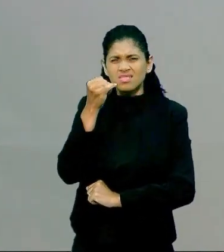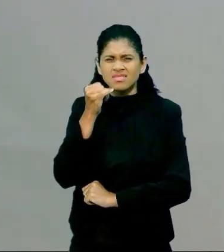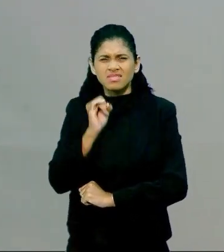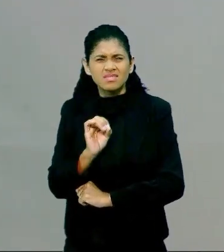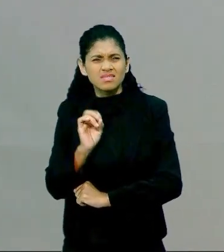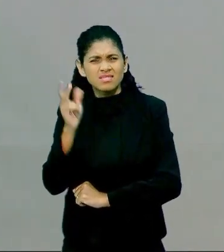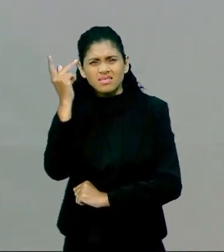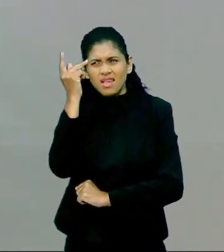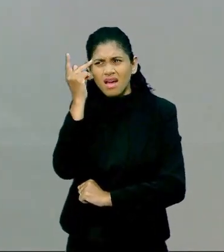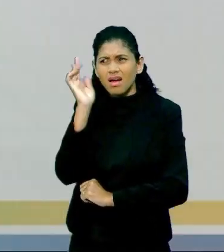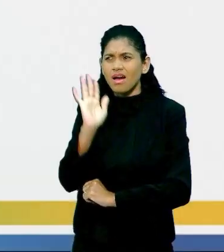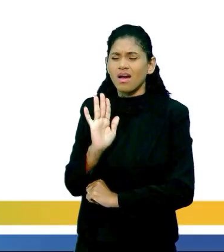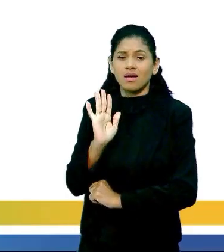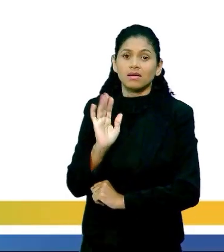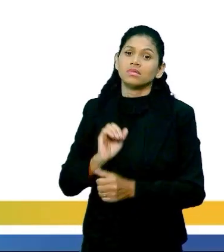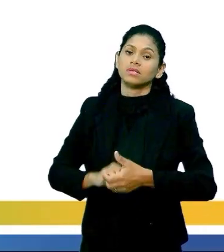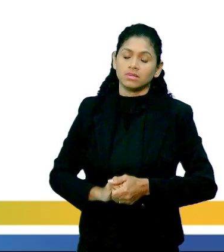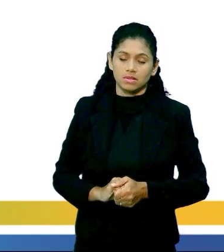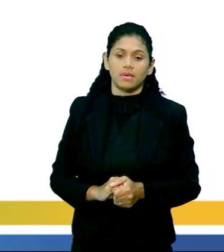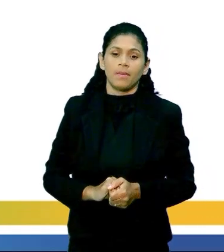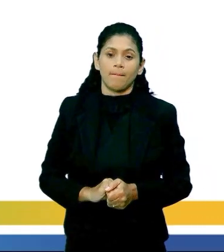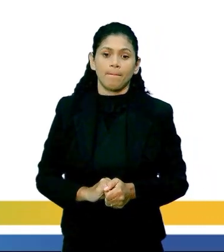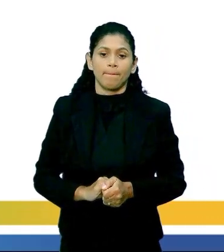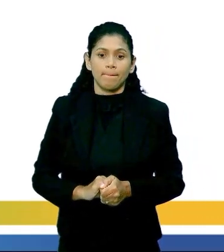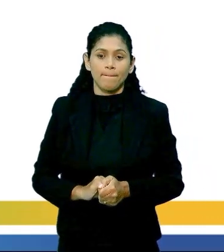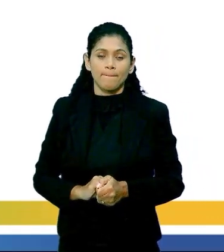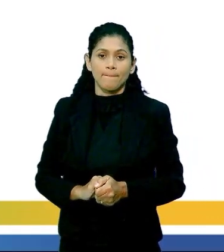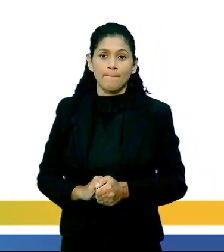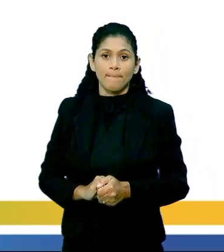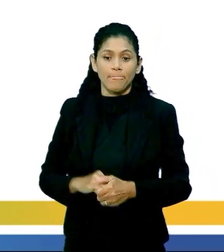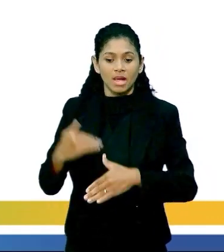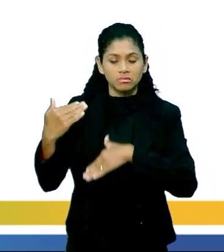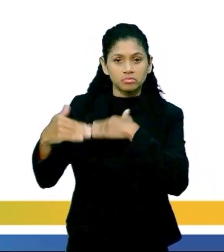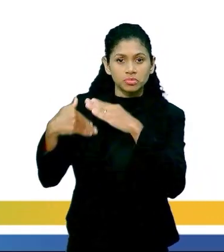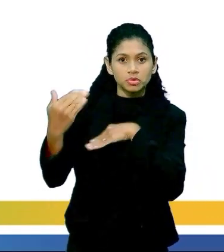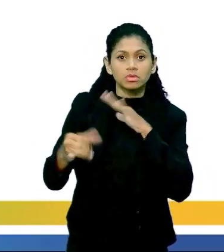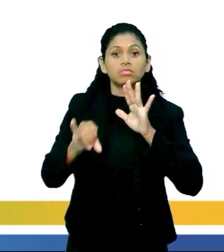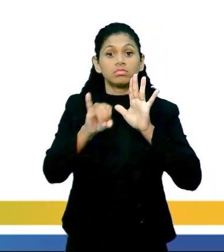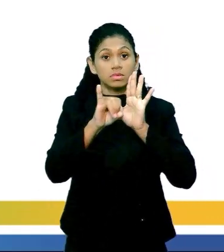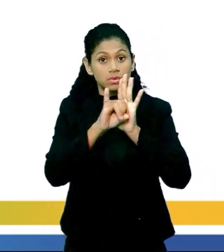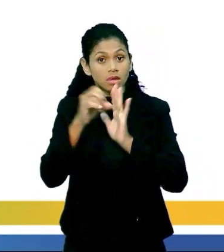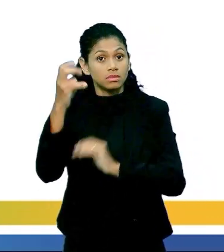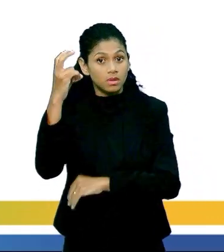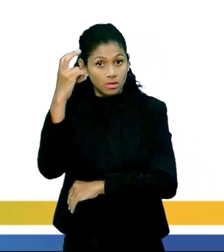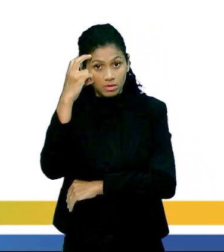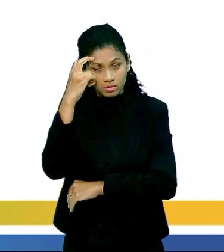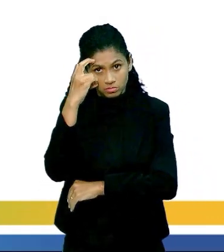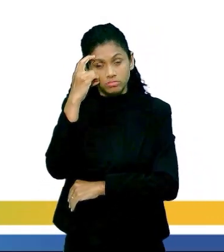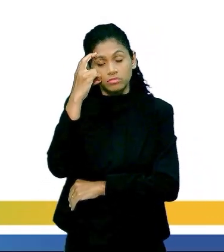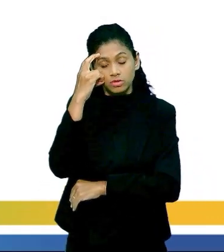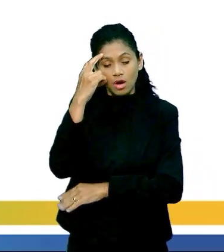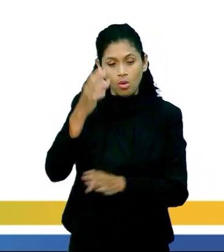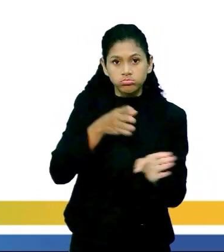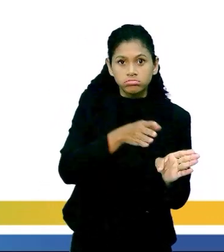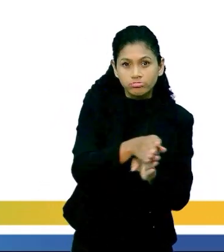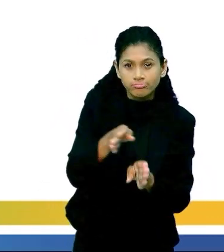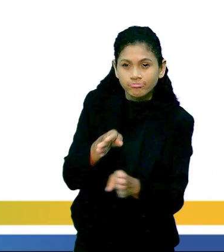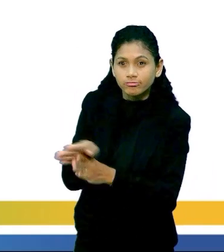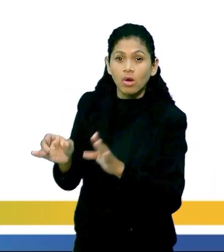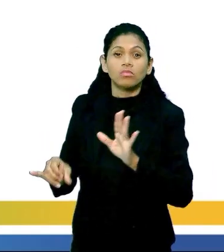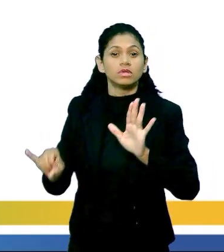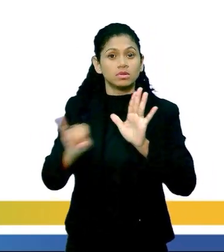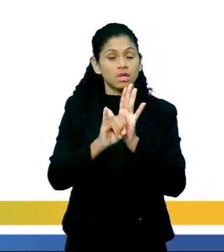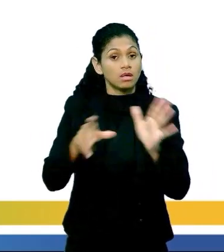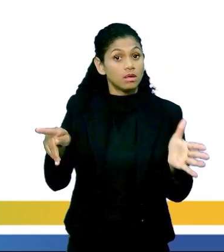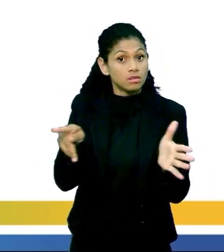expressão da dança. Tranquilo? Então, essa vai ser a construção identitária cultural. Dá um direcionamento, uma identidade